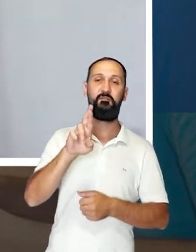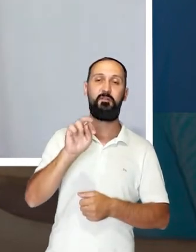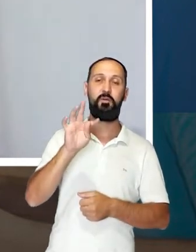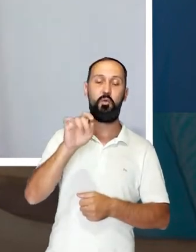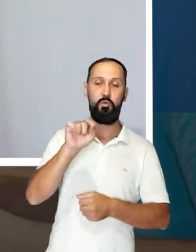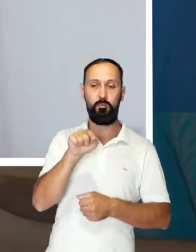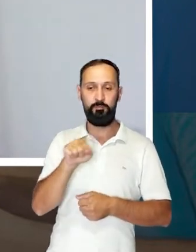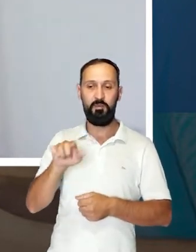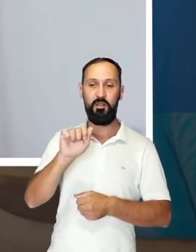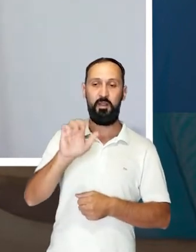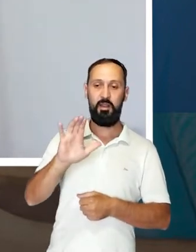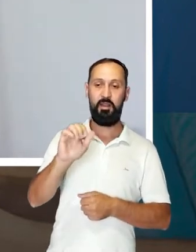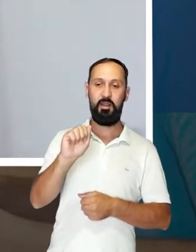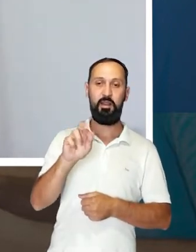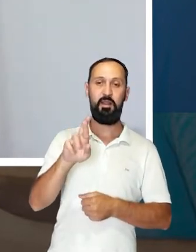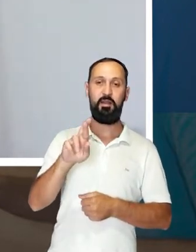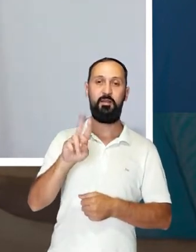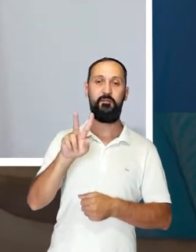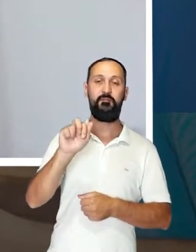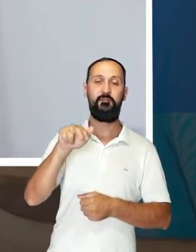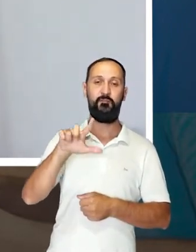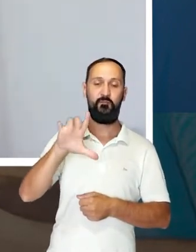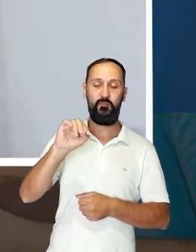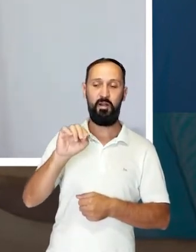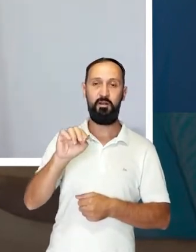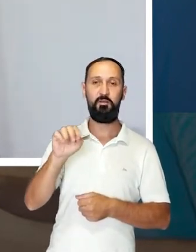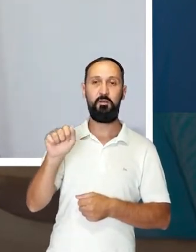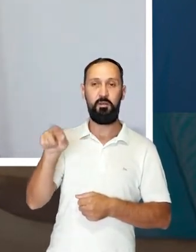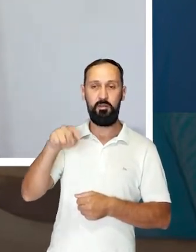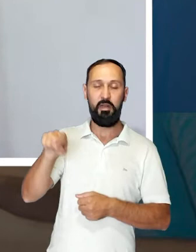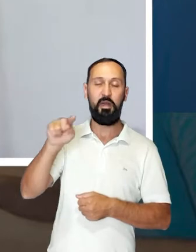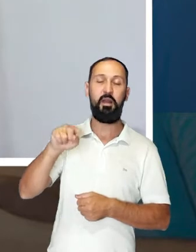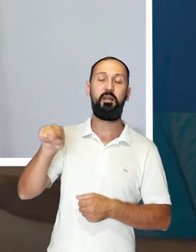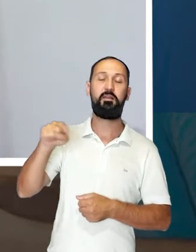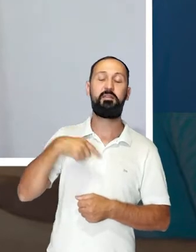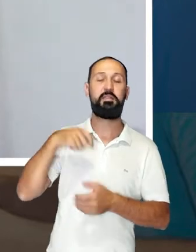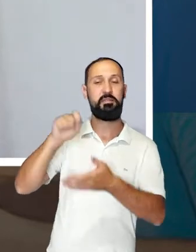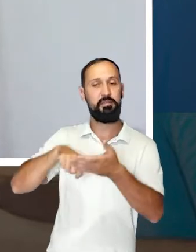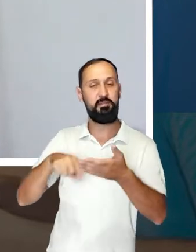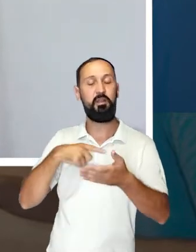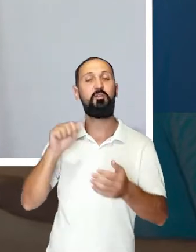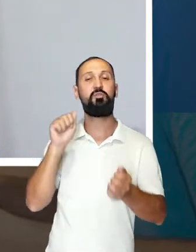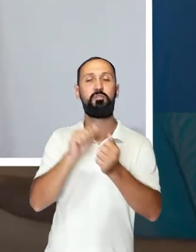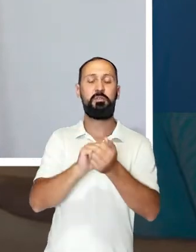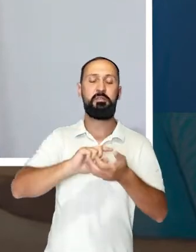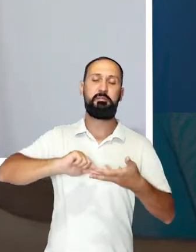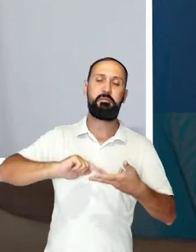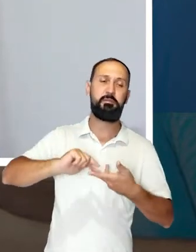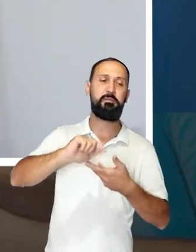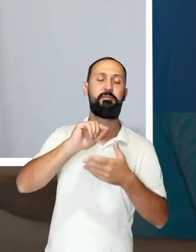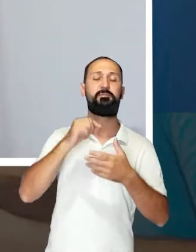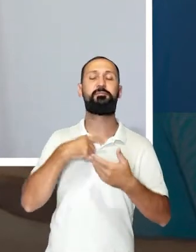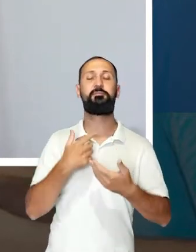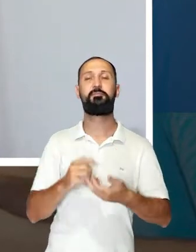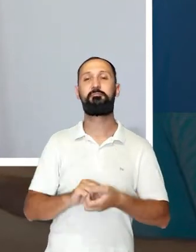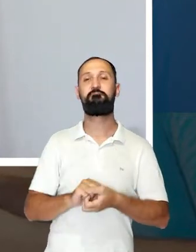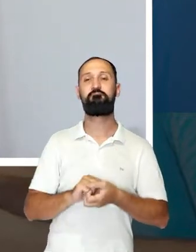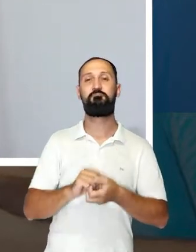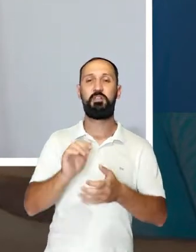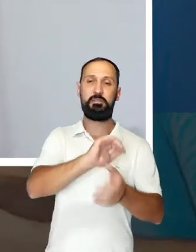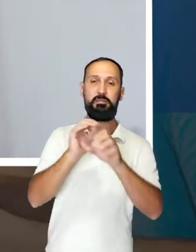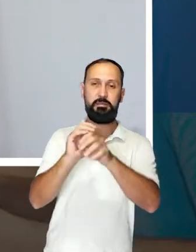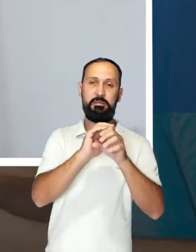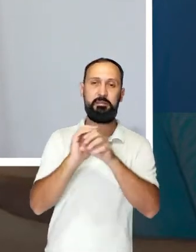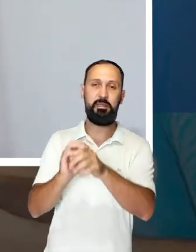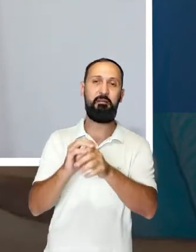Everton _Carvalho, _escritor, e no momento lá tem um monte de drinks